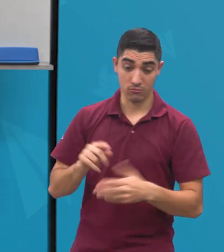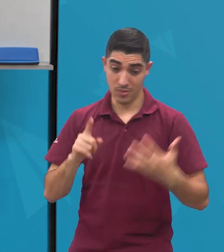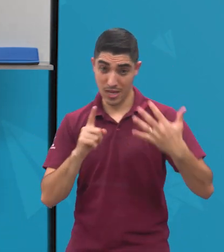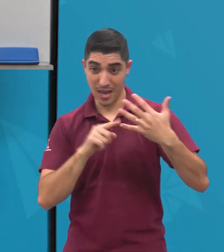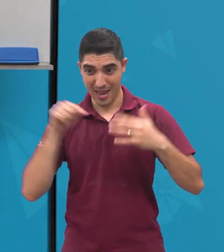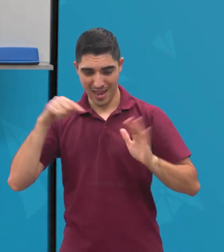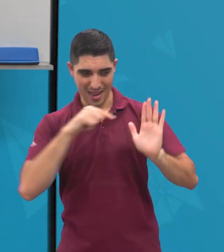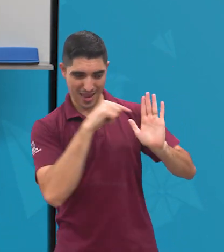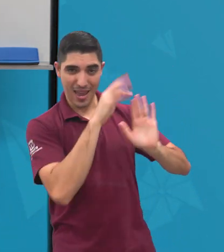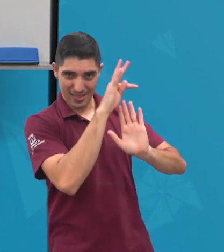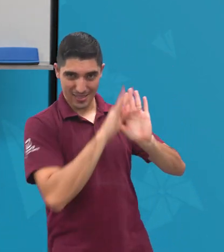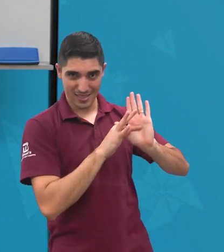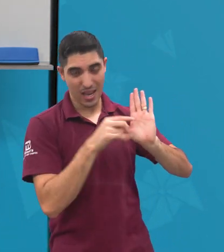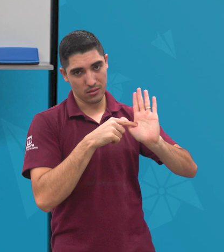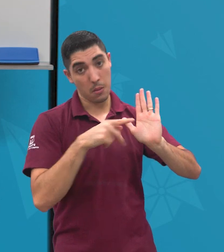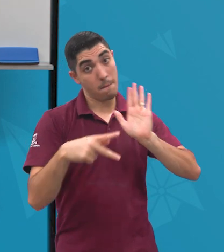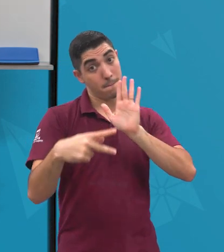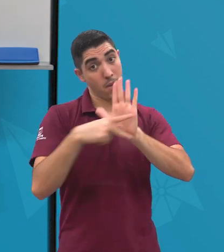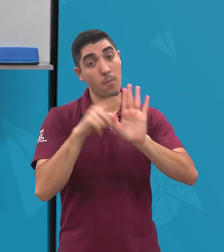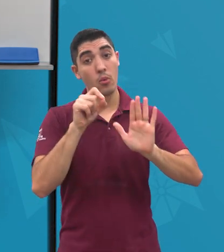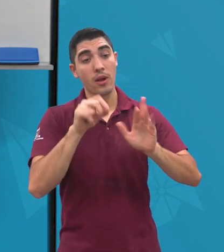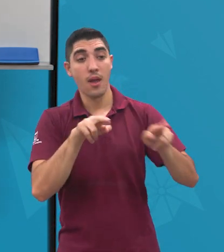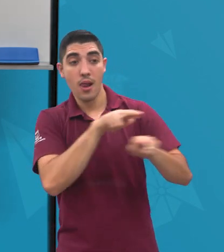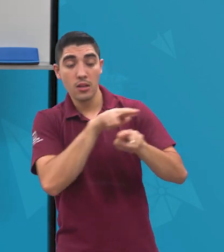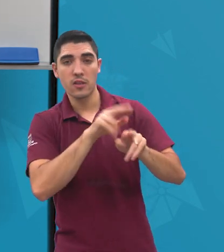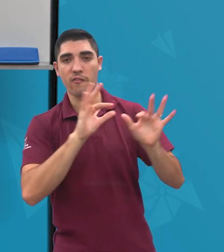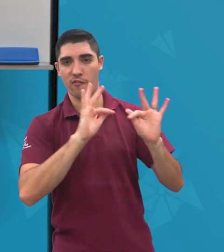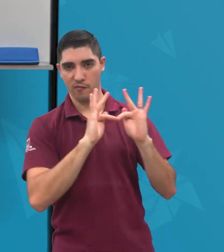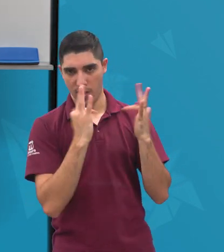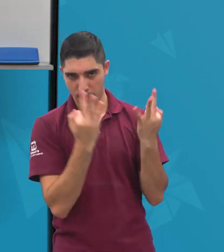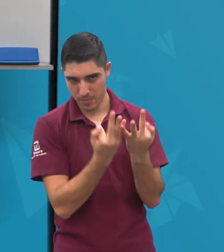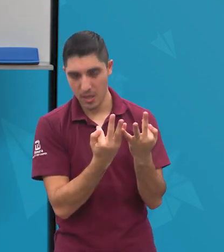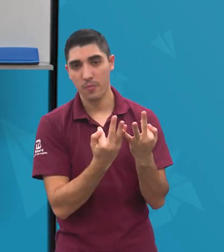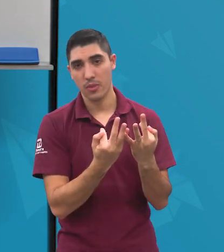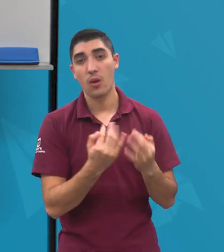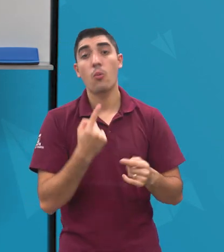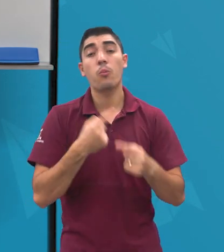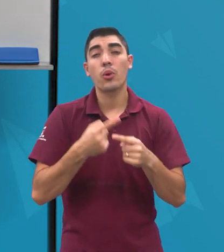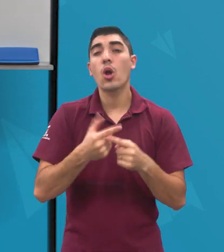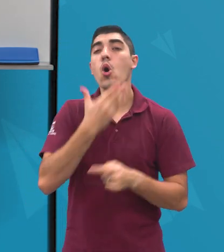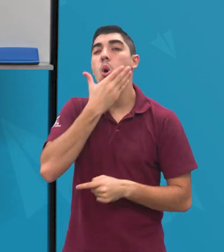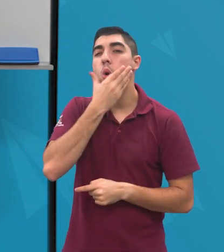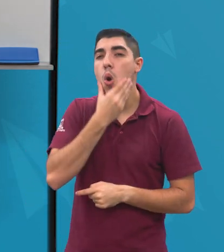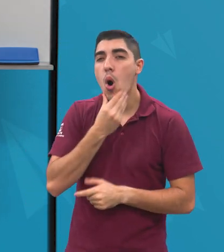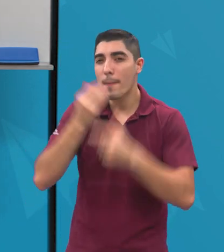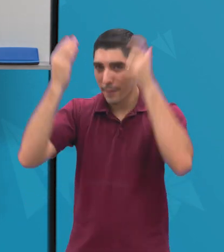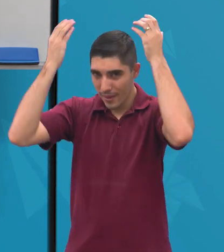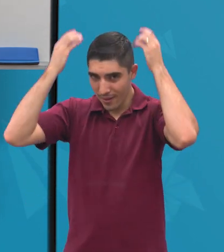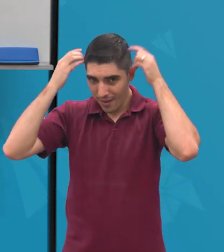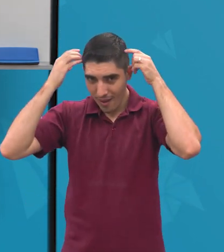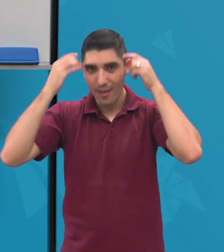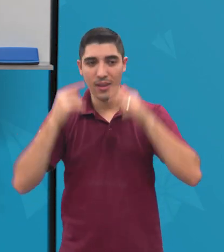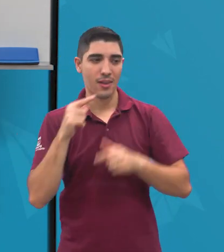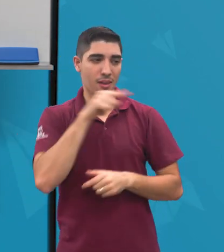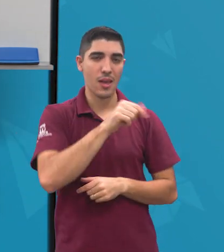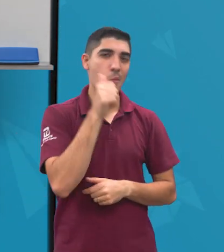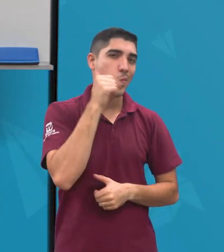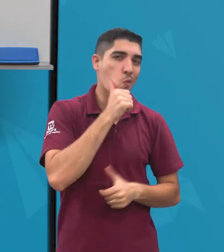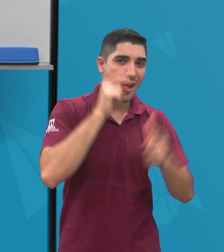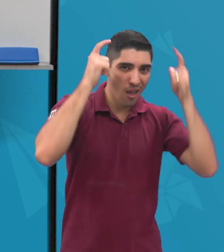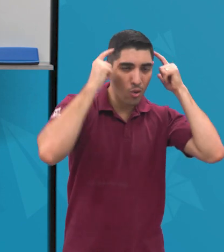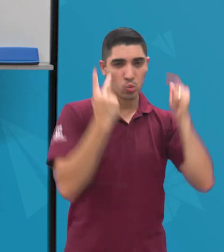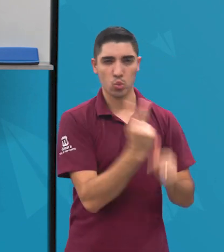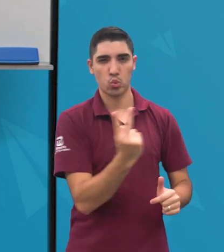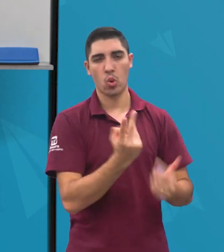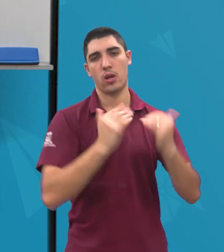familiar, de um rei que se separou de uma rainha, e isso daí gera uma série de